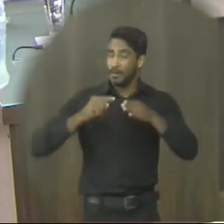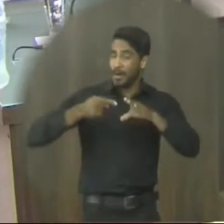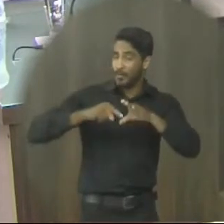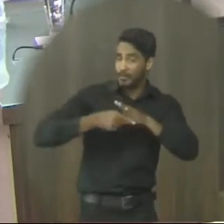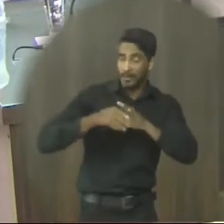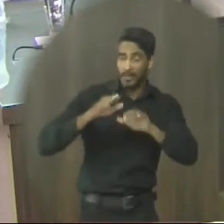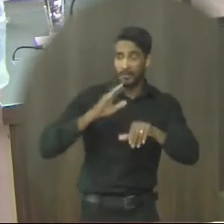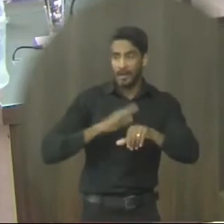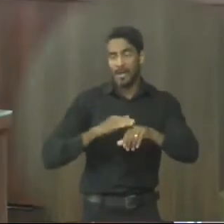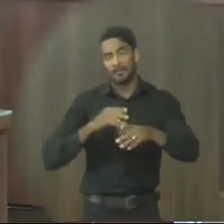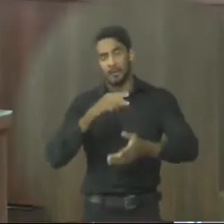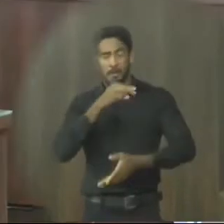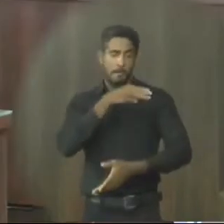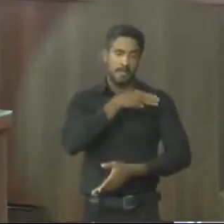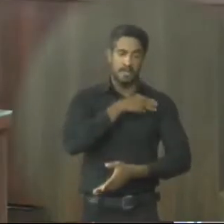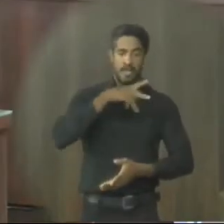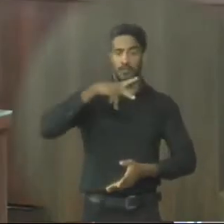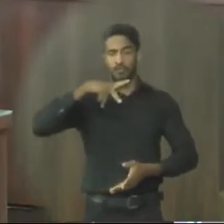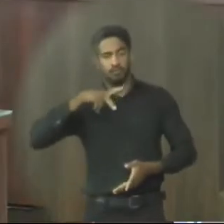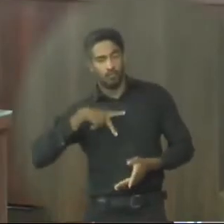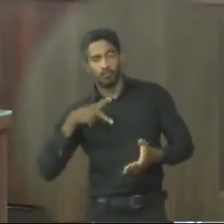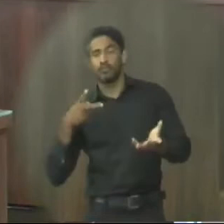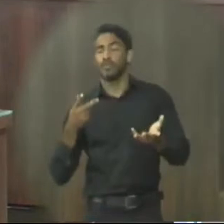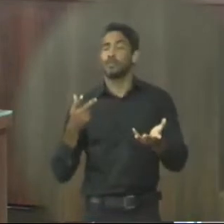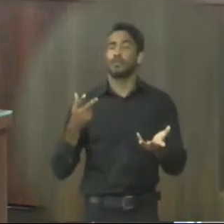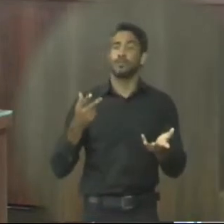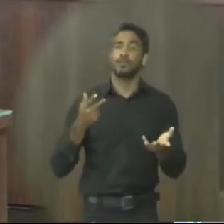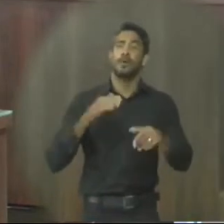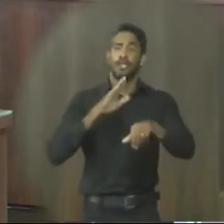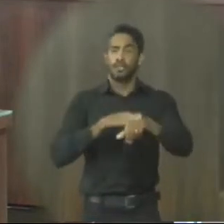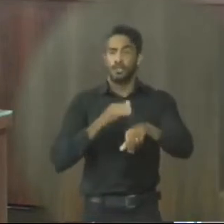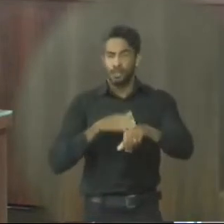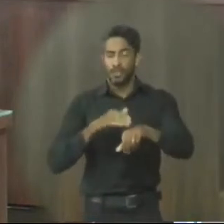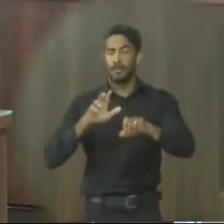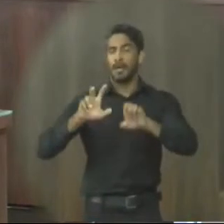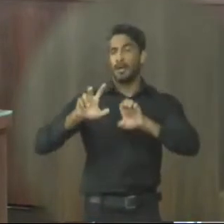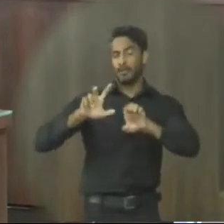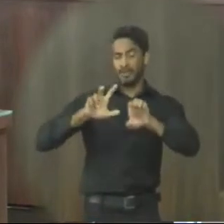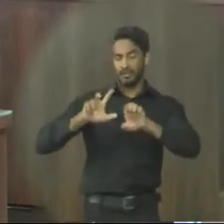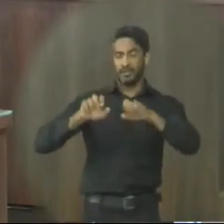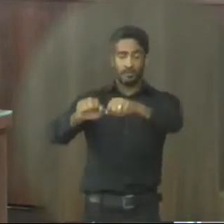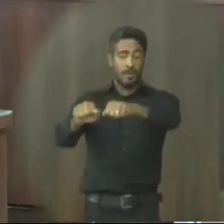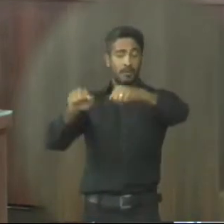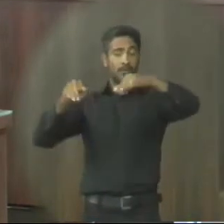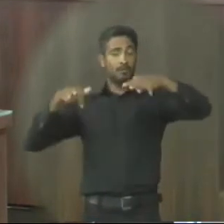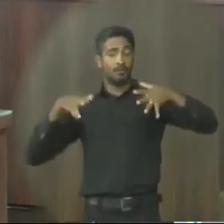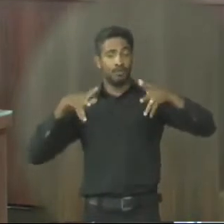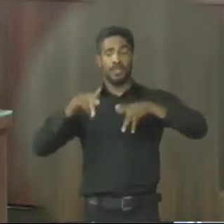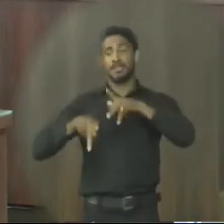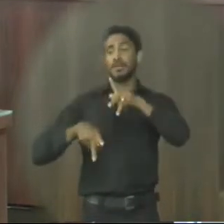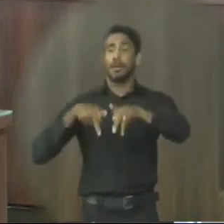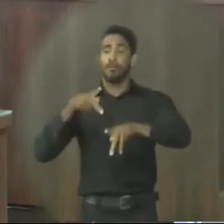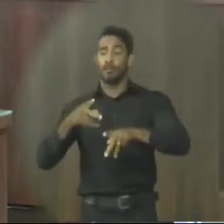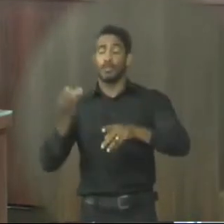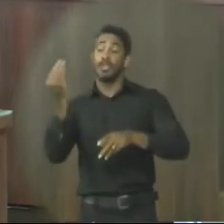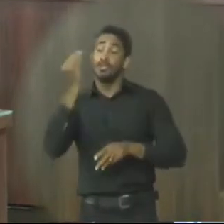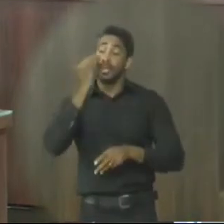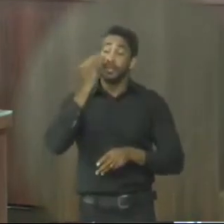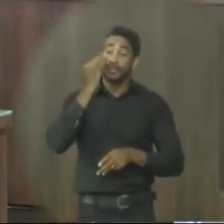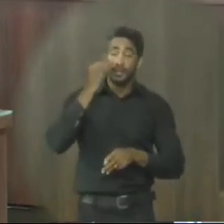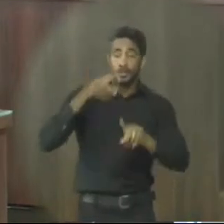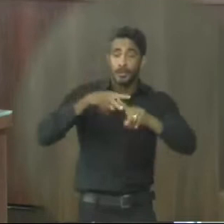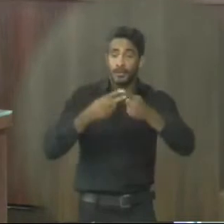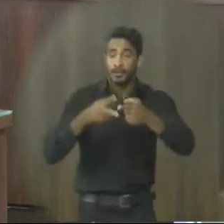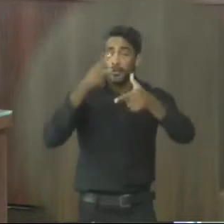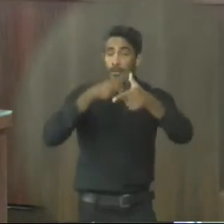de repente o Ministério Público, chamar o Executivo para uma audiência pública, para a gente tentar achar uma solução de forma que a